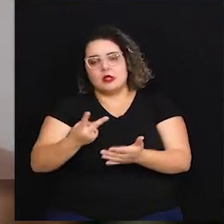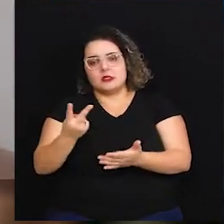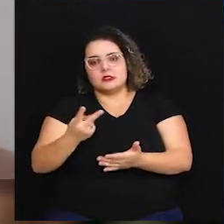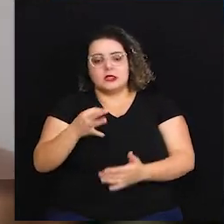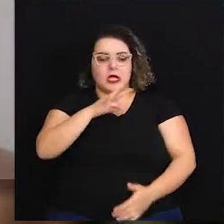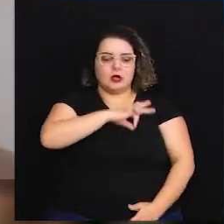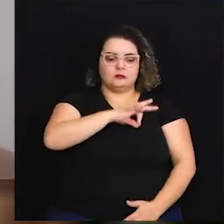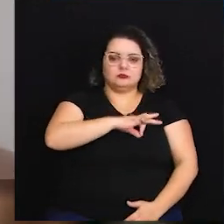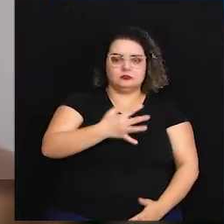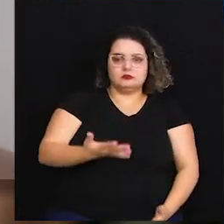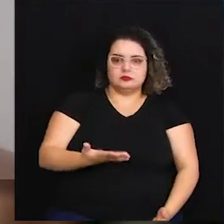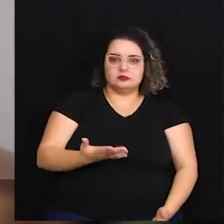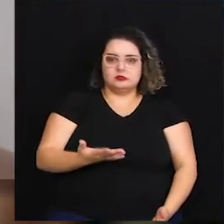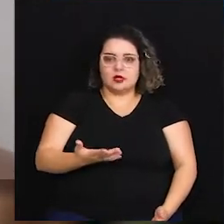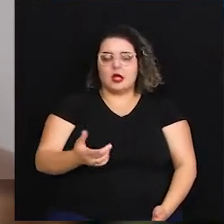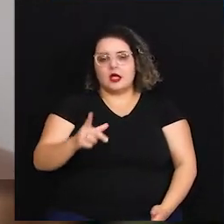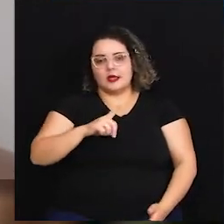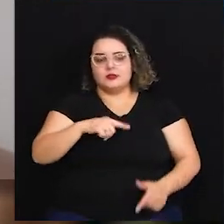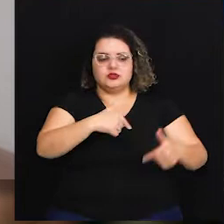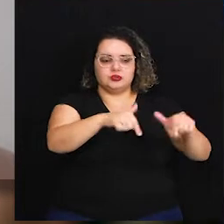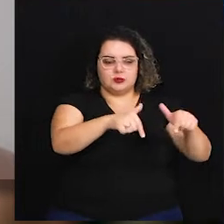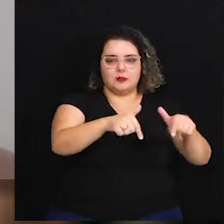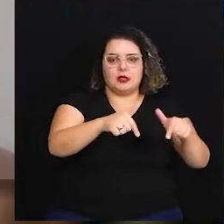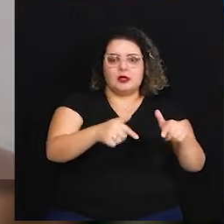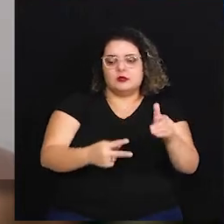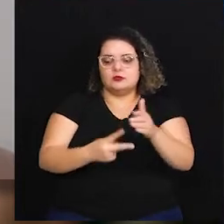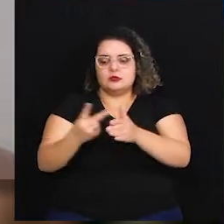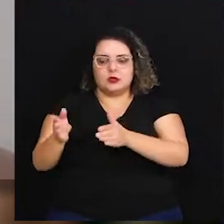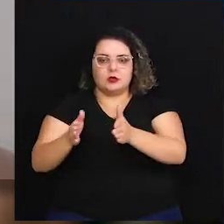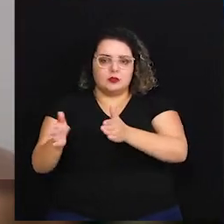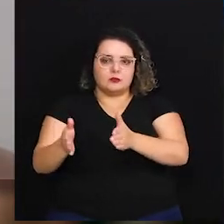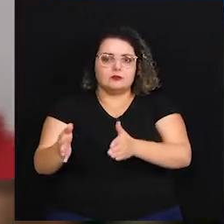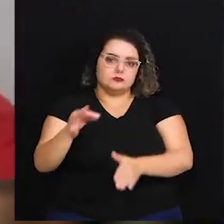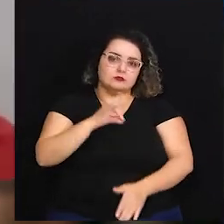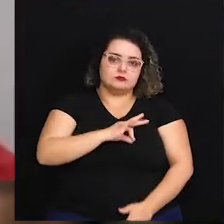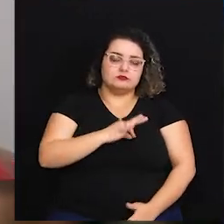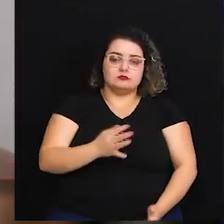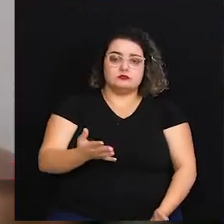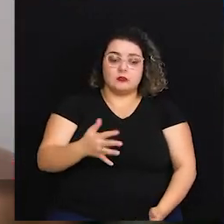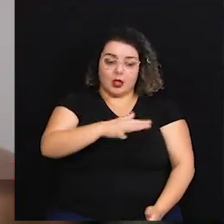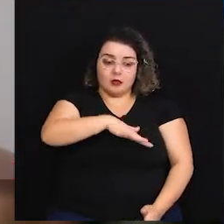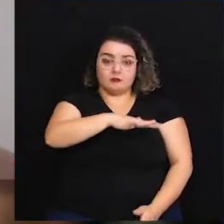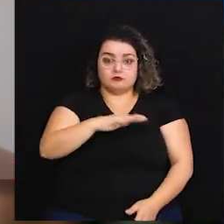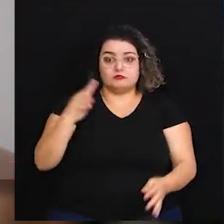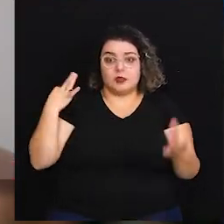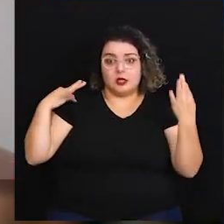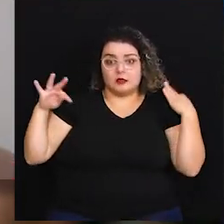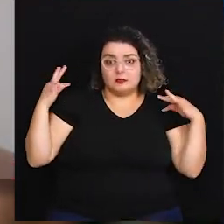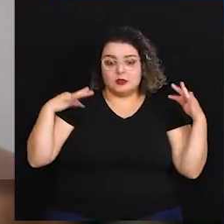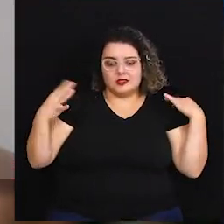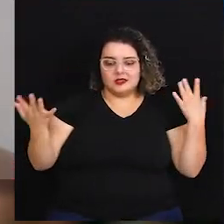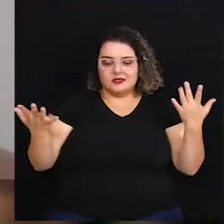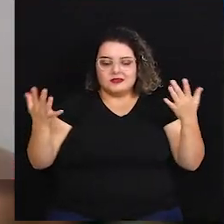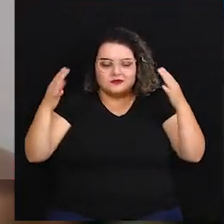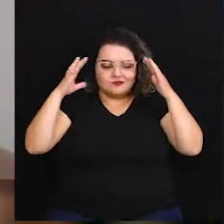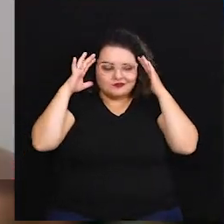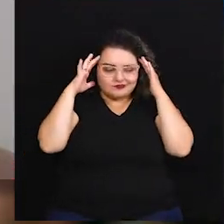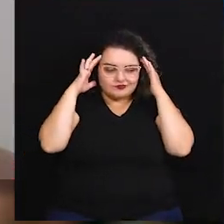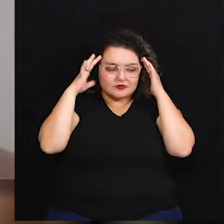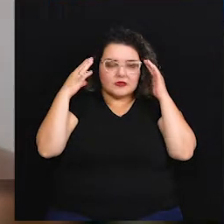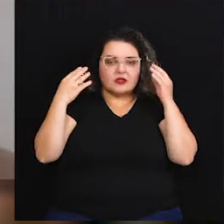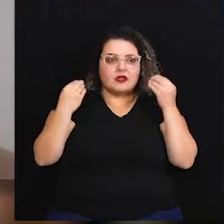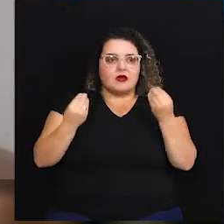um trabalho, porém com a pandemia, na área de turismo, tudo ficou muito incerto, e eu me vi numa situação que eu precisava fazer